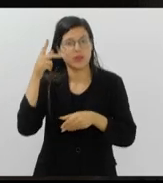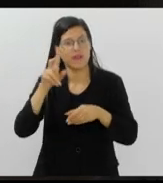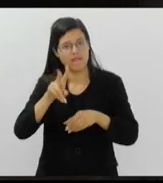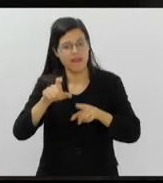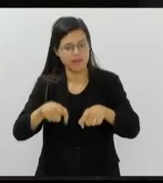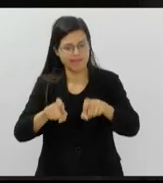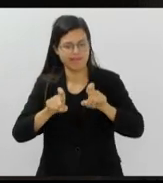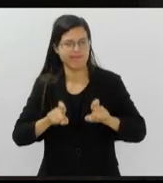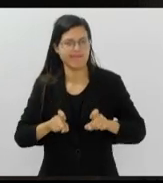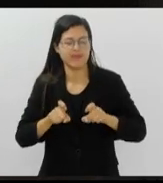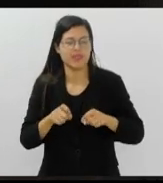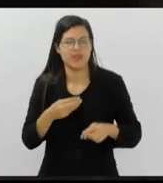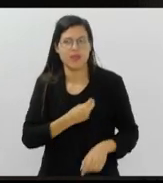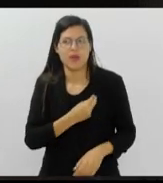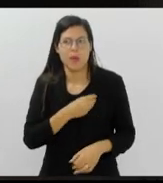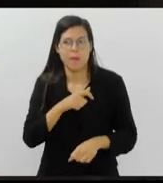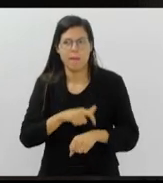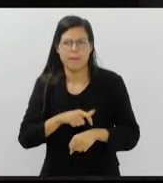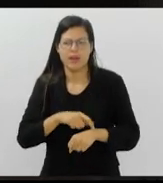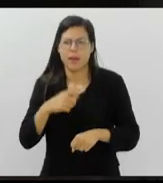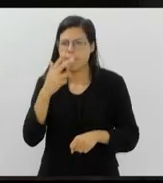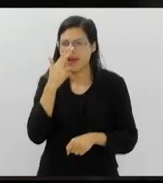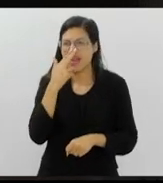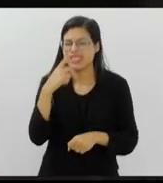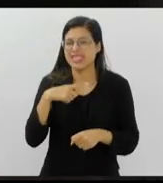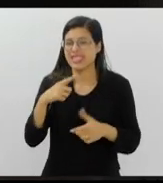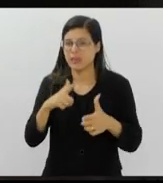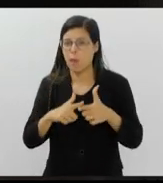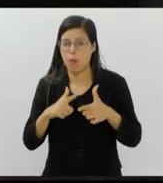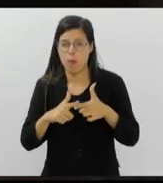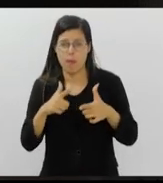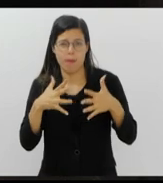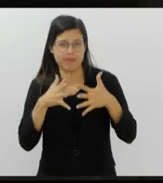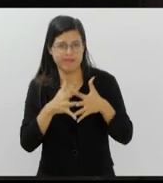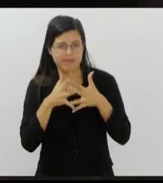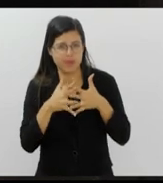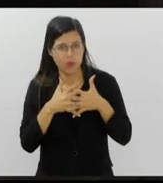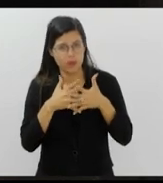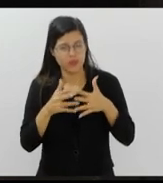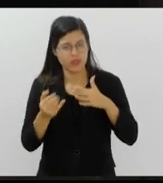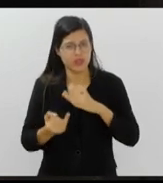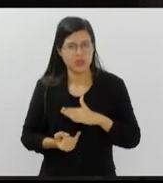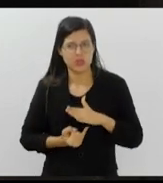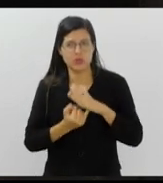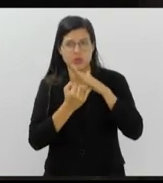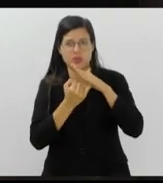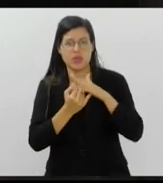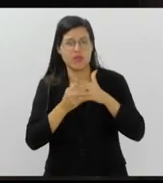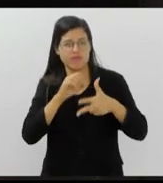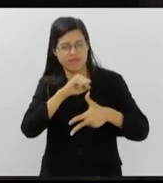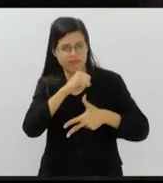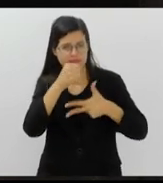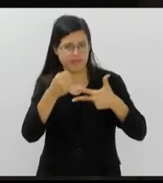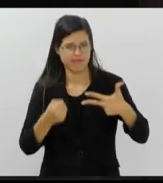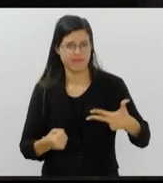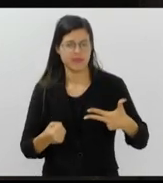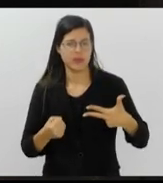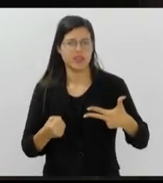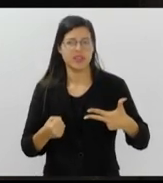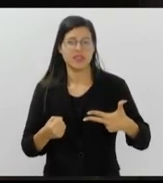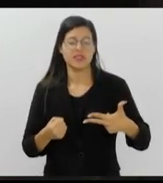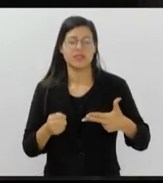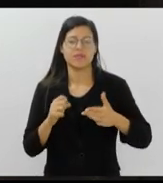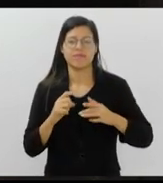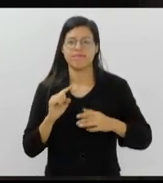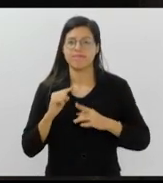que há uma crise entre as instituições, um avanço de competências entre os poderes, mas a